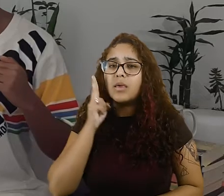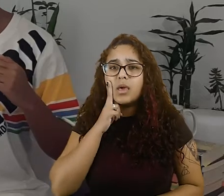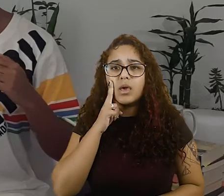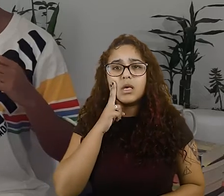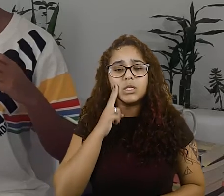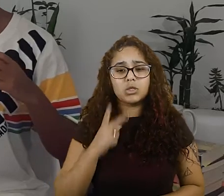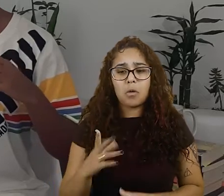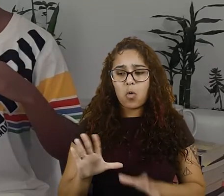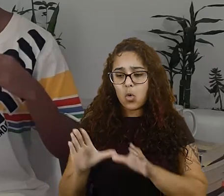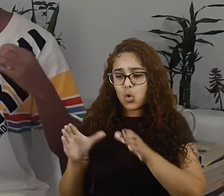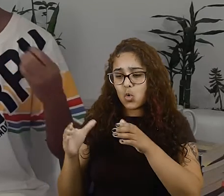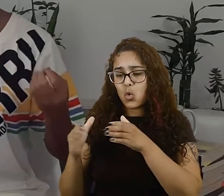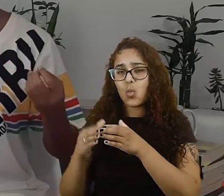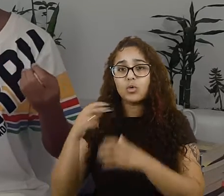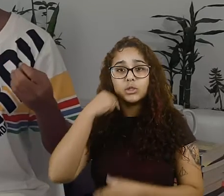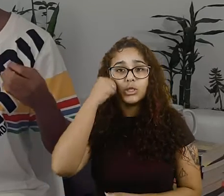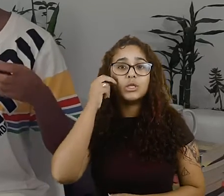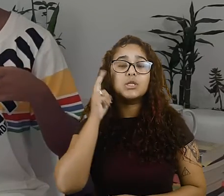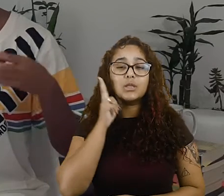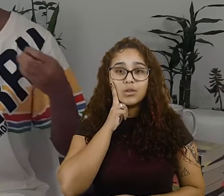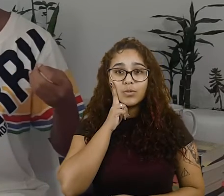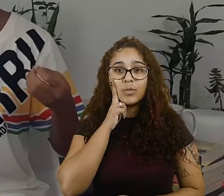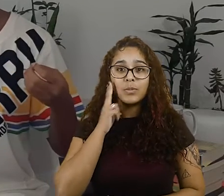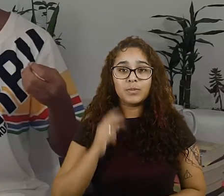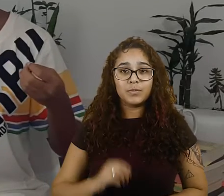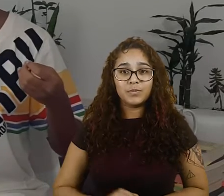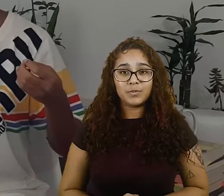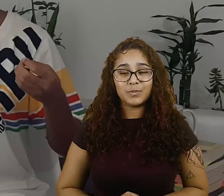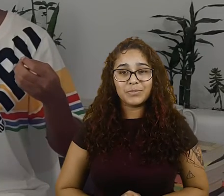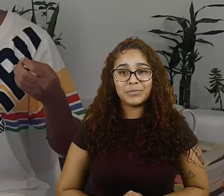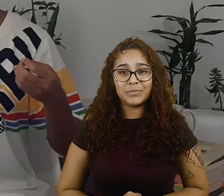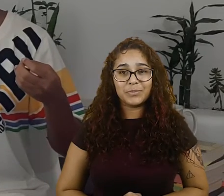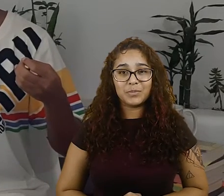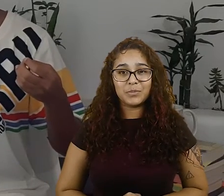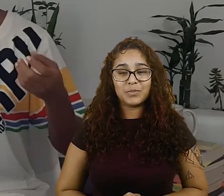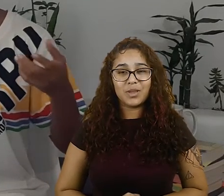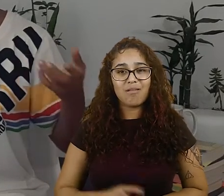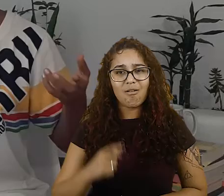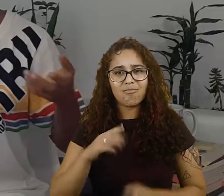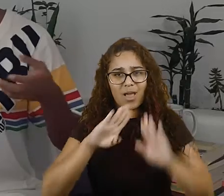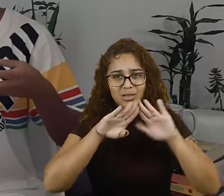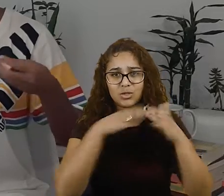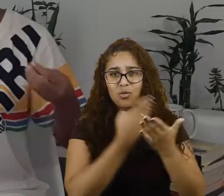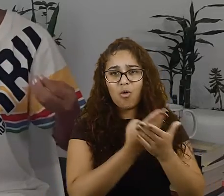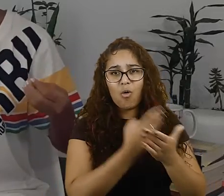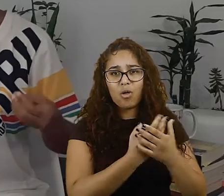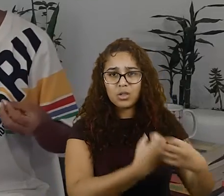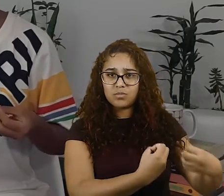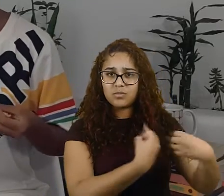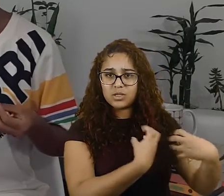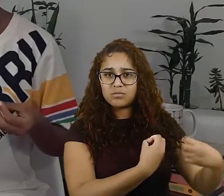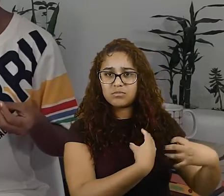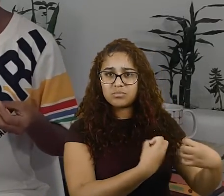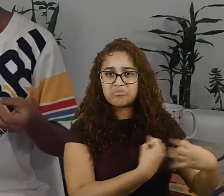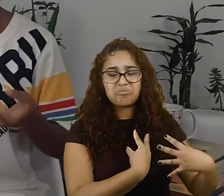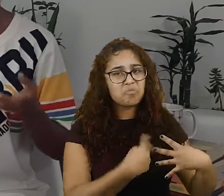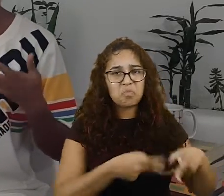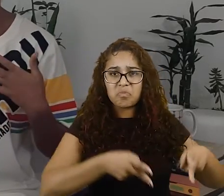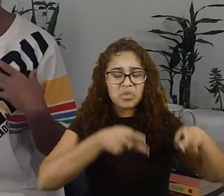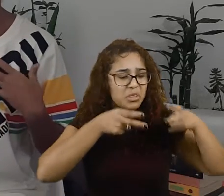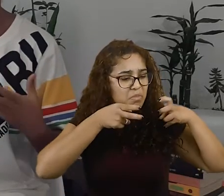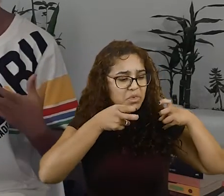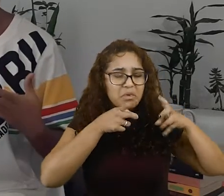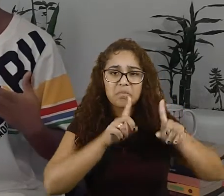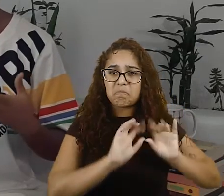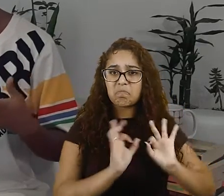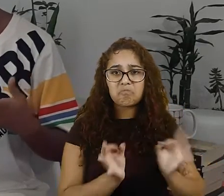negritude e essa pluralidade de negritudes no que eu lia nas escolas, no que era